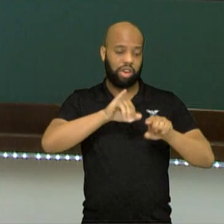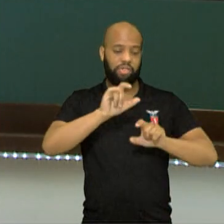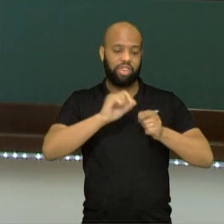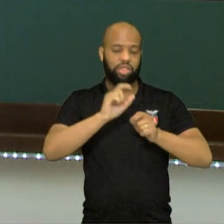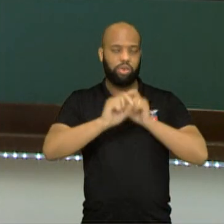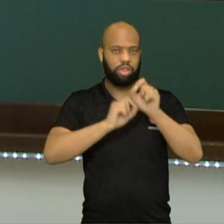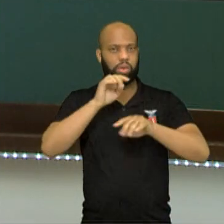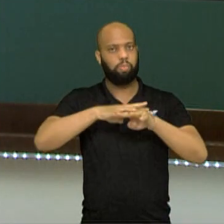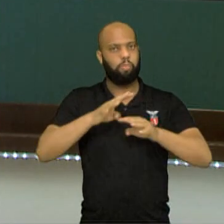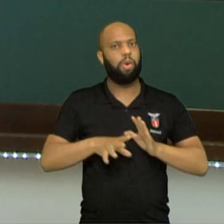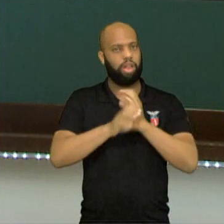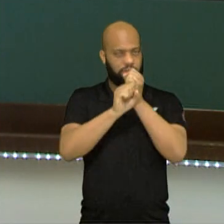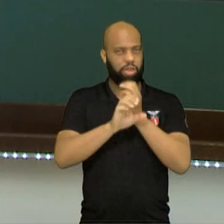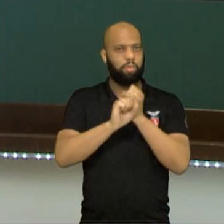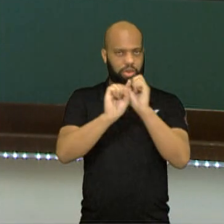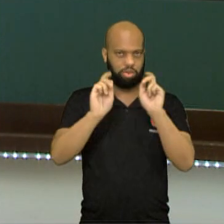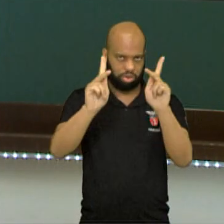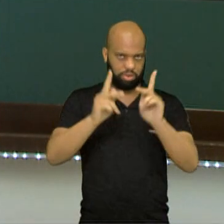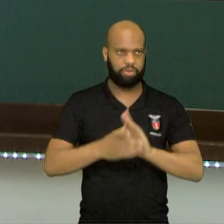operações matemáticas, ok?